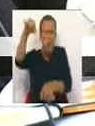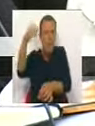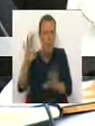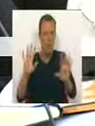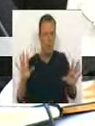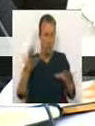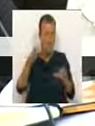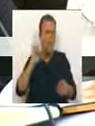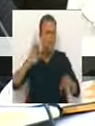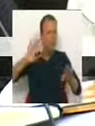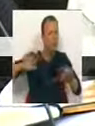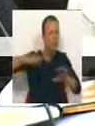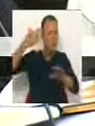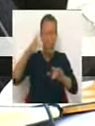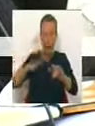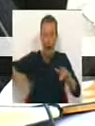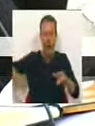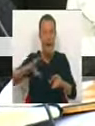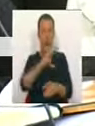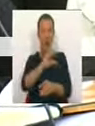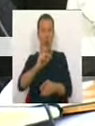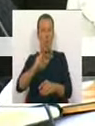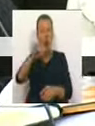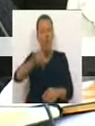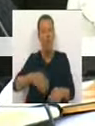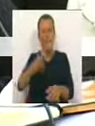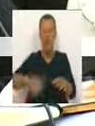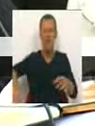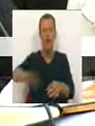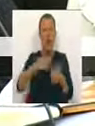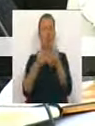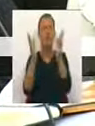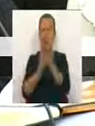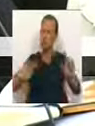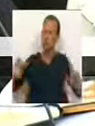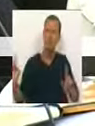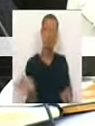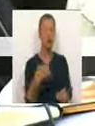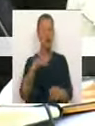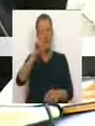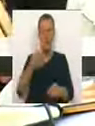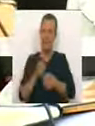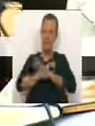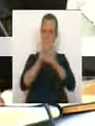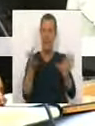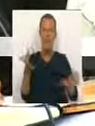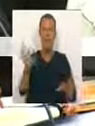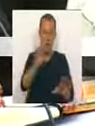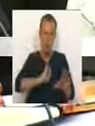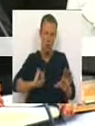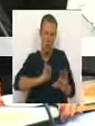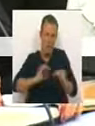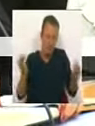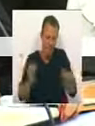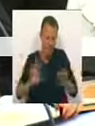para a região e para o Vale do Coo e para toda a região, mas também para o nosso país. E importa saber,